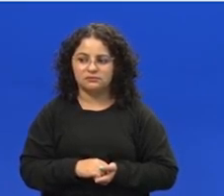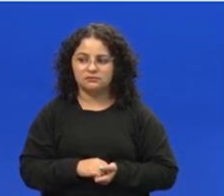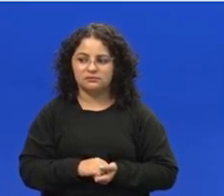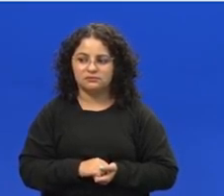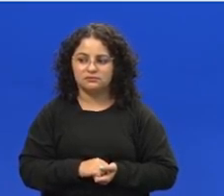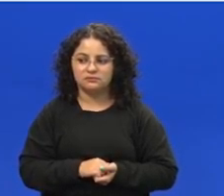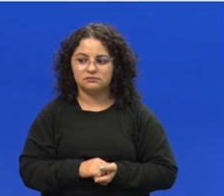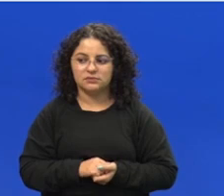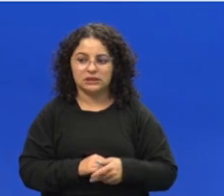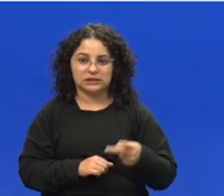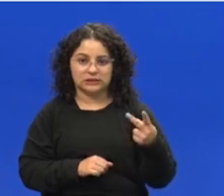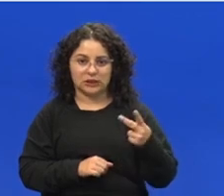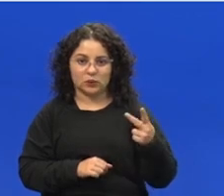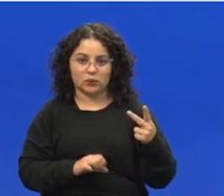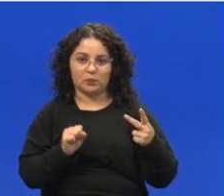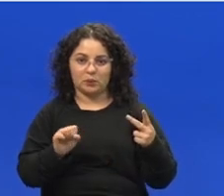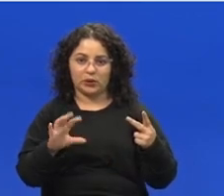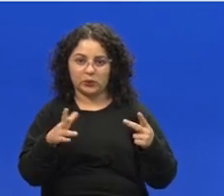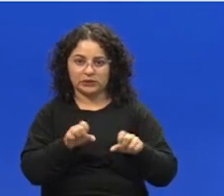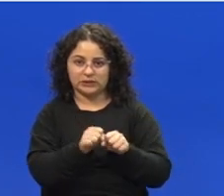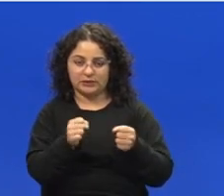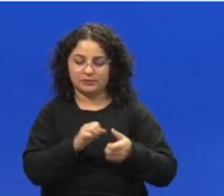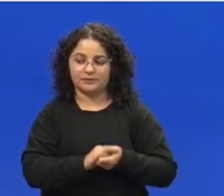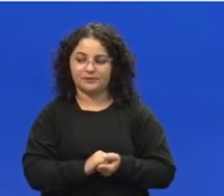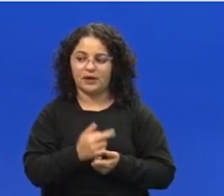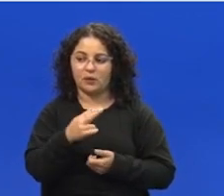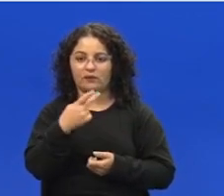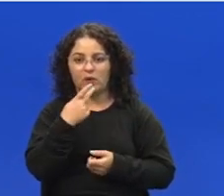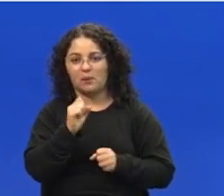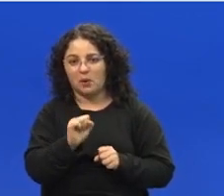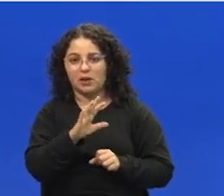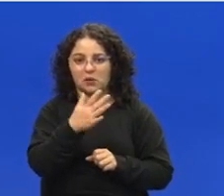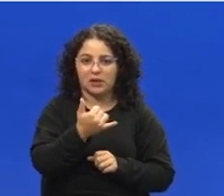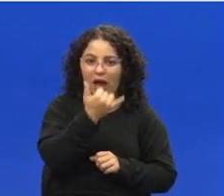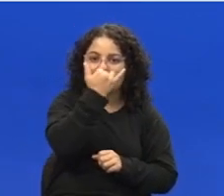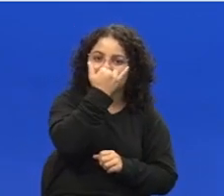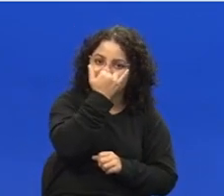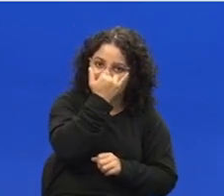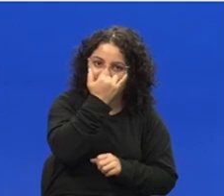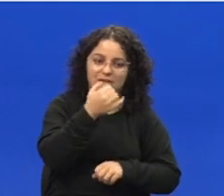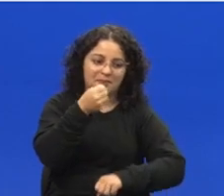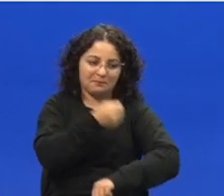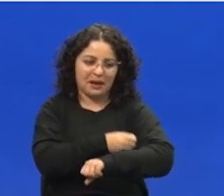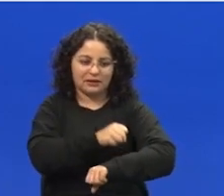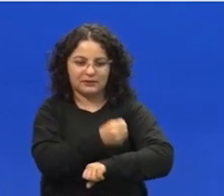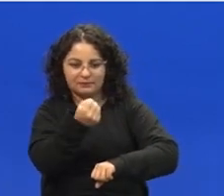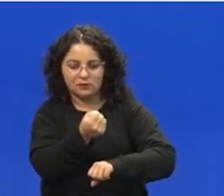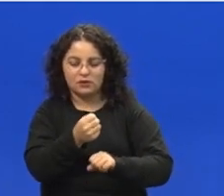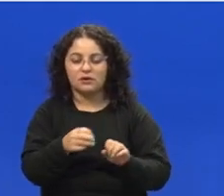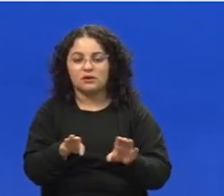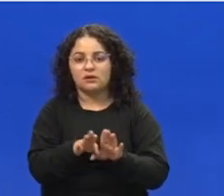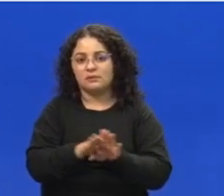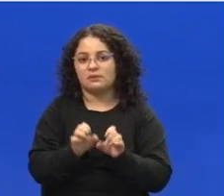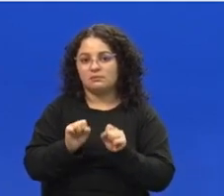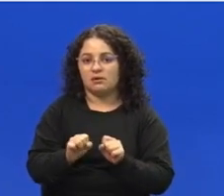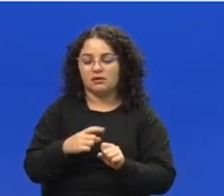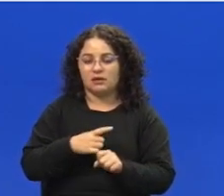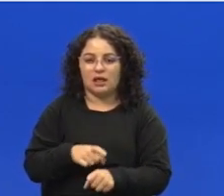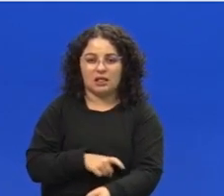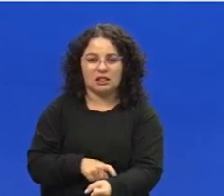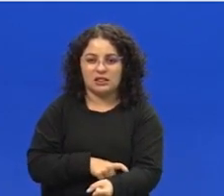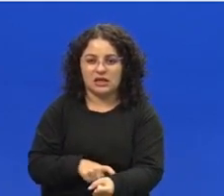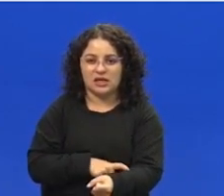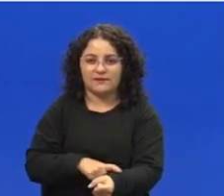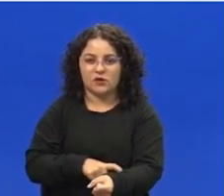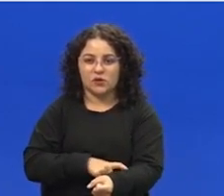Segunda causa das fraturas, né? As fraturas são traumáticas, como a gente falou, normalmente quando tem essa sobrecarga. A gente pode ter as fraturas por estresse, que